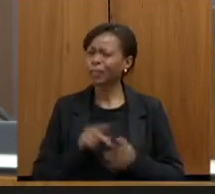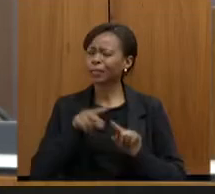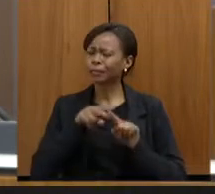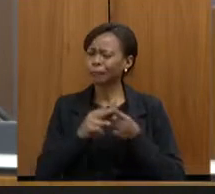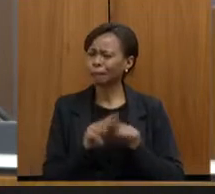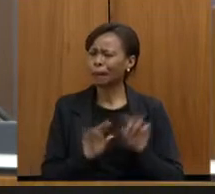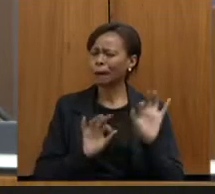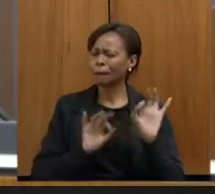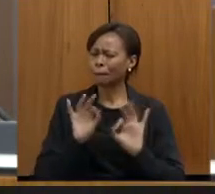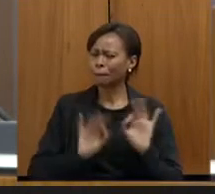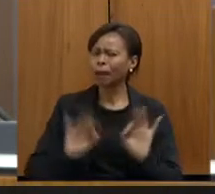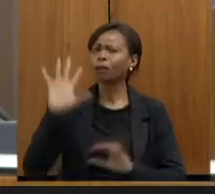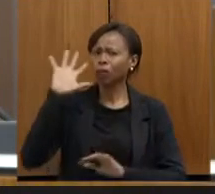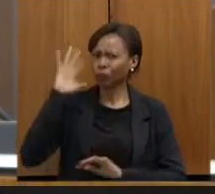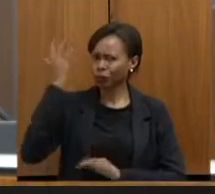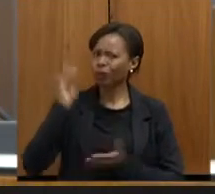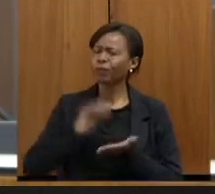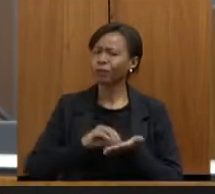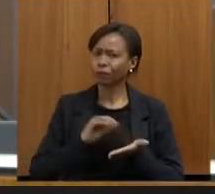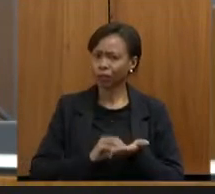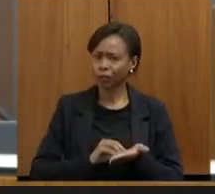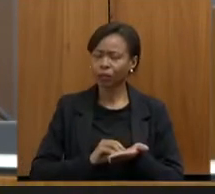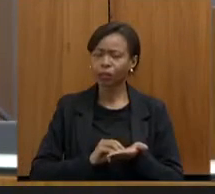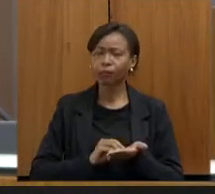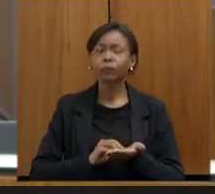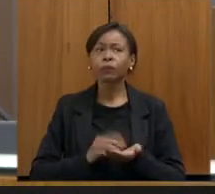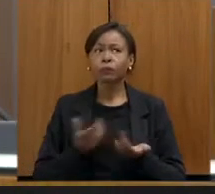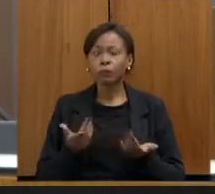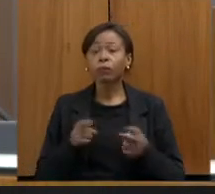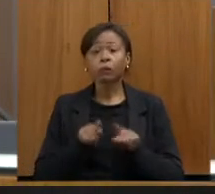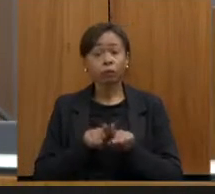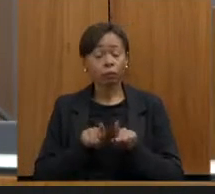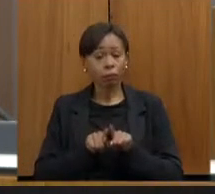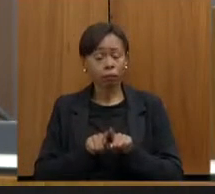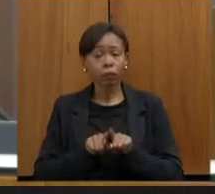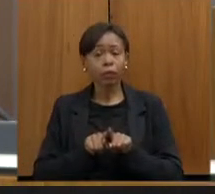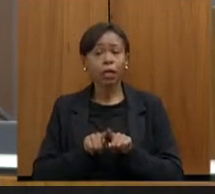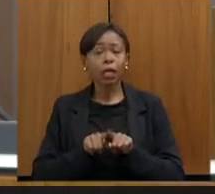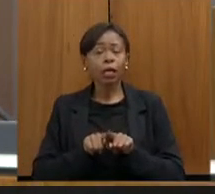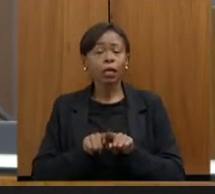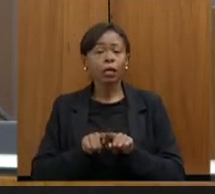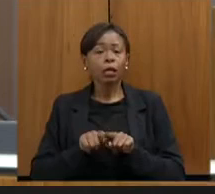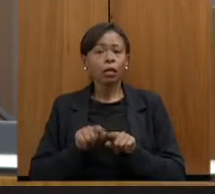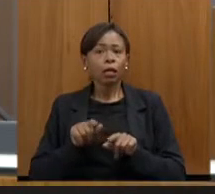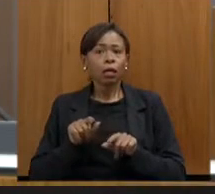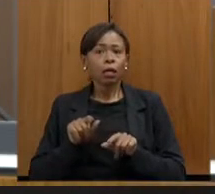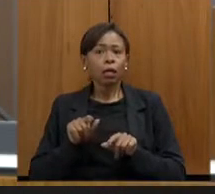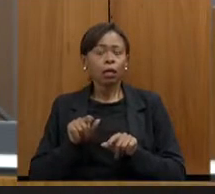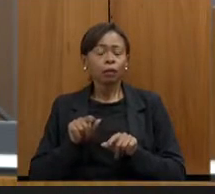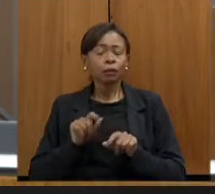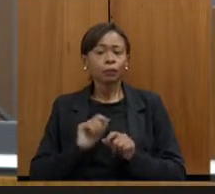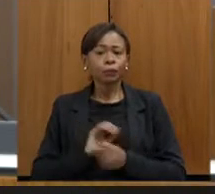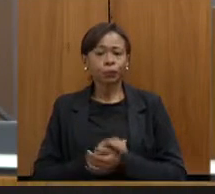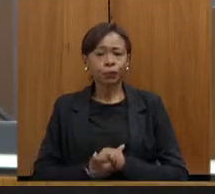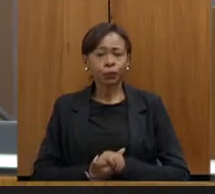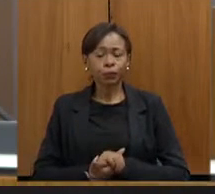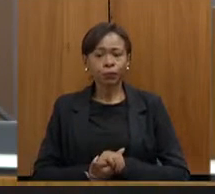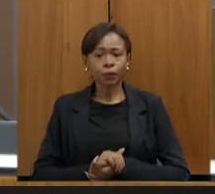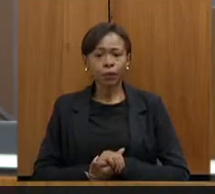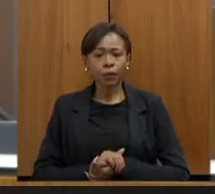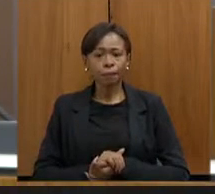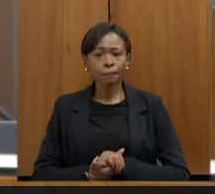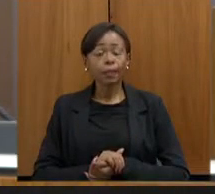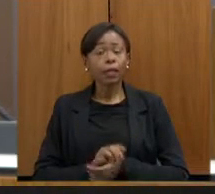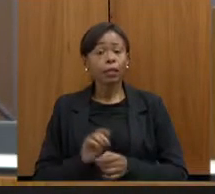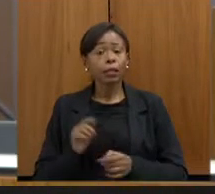E, entre esses trabalhos, agora, se eu chego, eu já partindo para o final, vem a adoção da